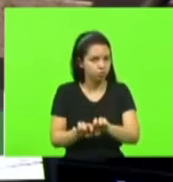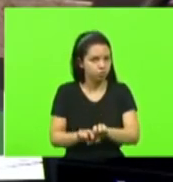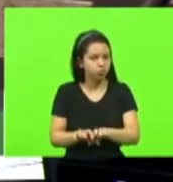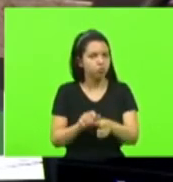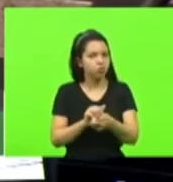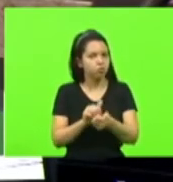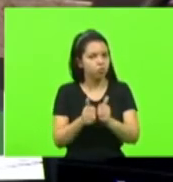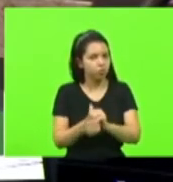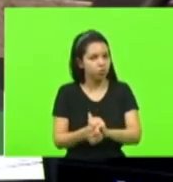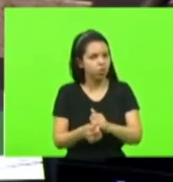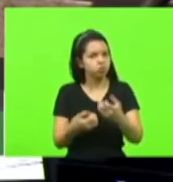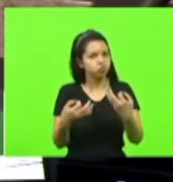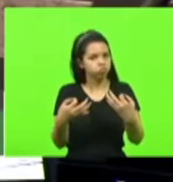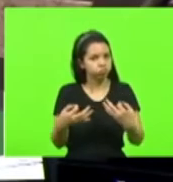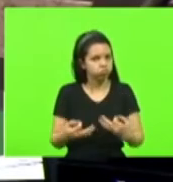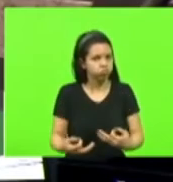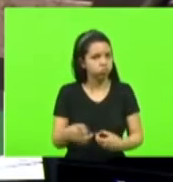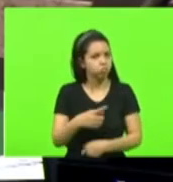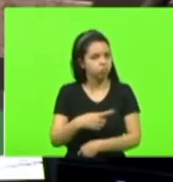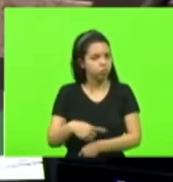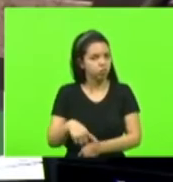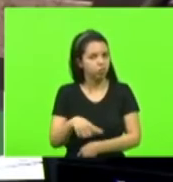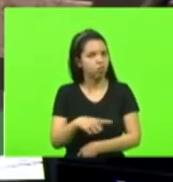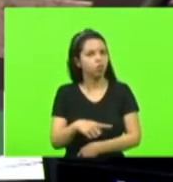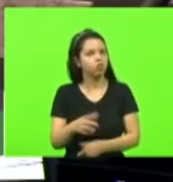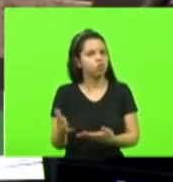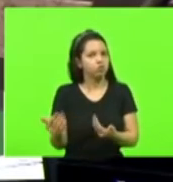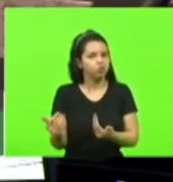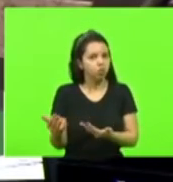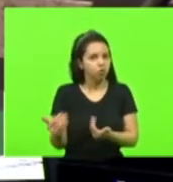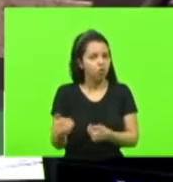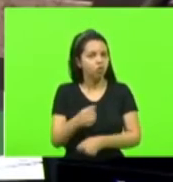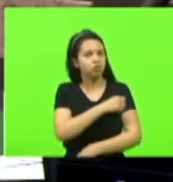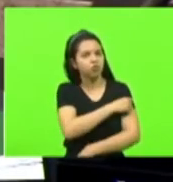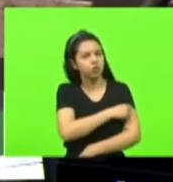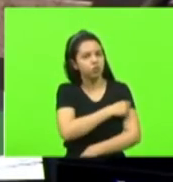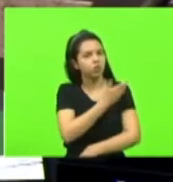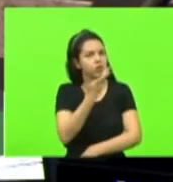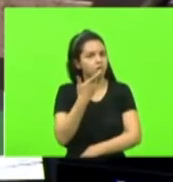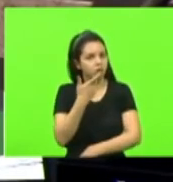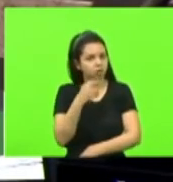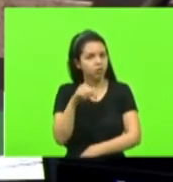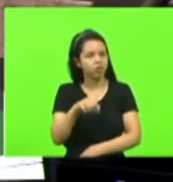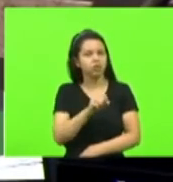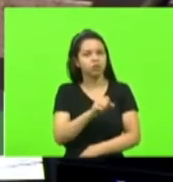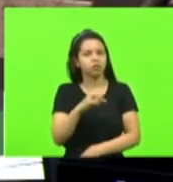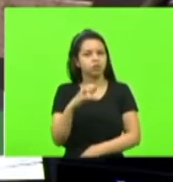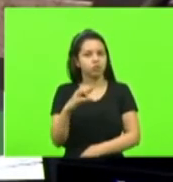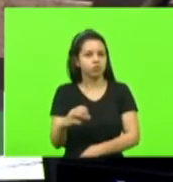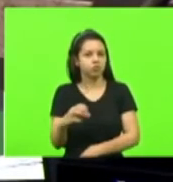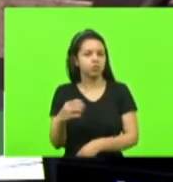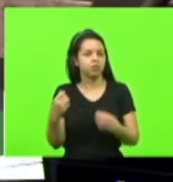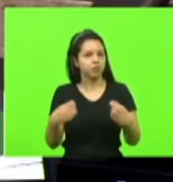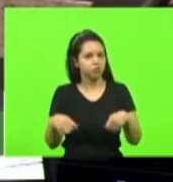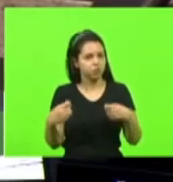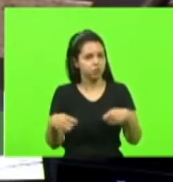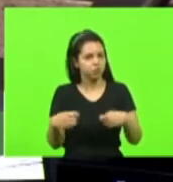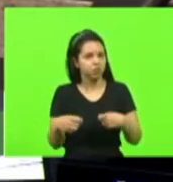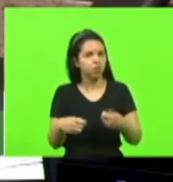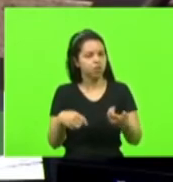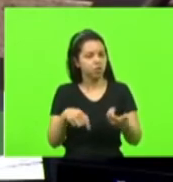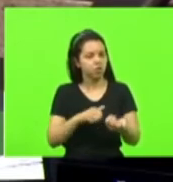adequadas, para que os nossos estudantes, para que os nossos jovens, as nossas crianças aqui em Santa Catarina tenham no